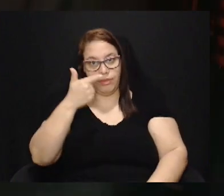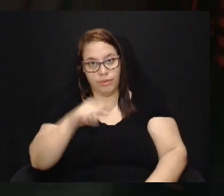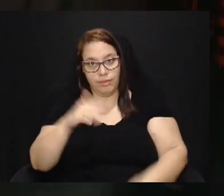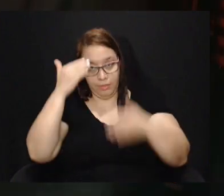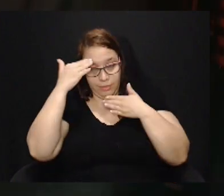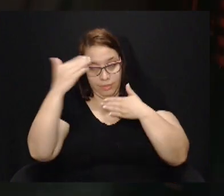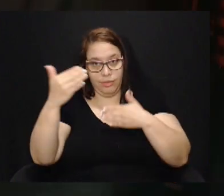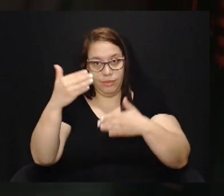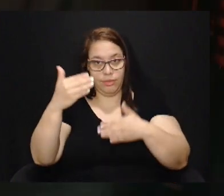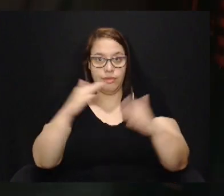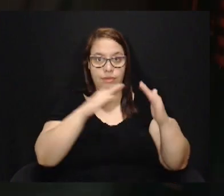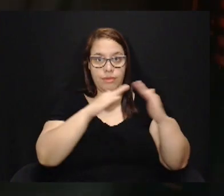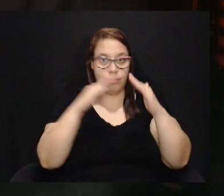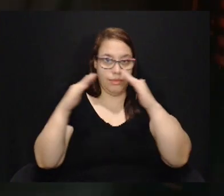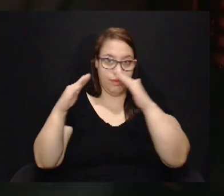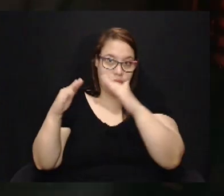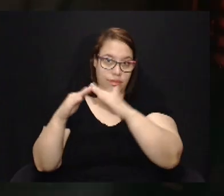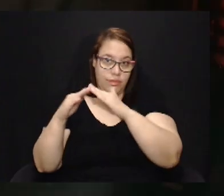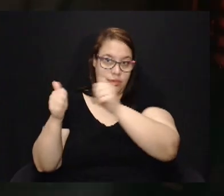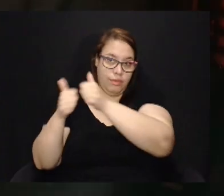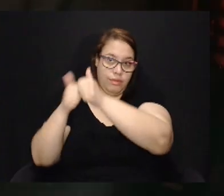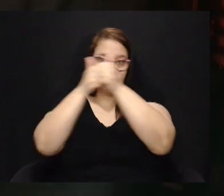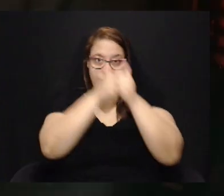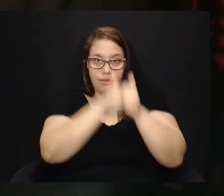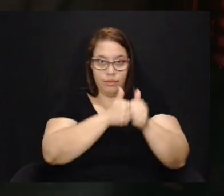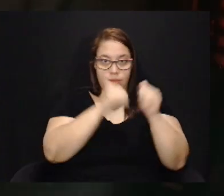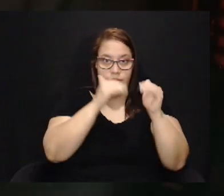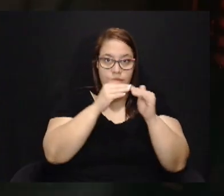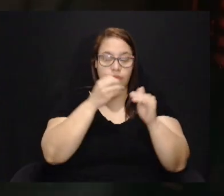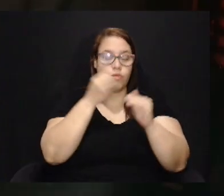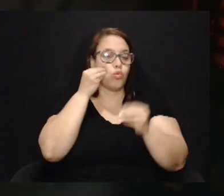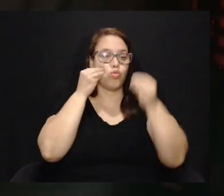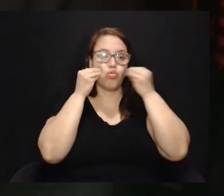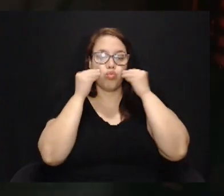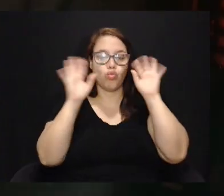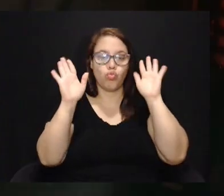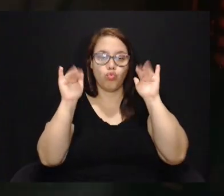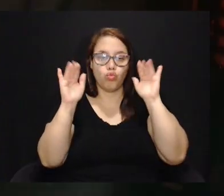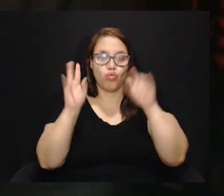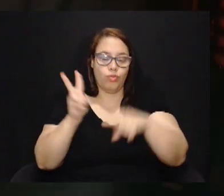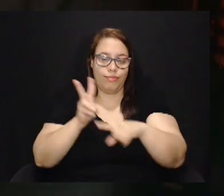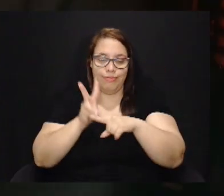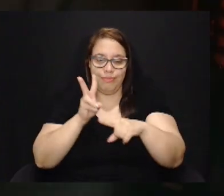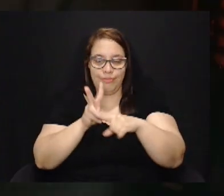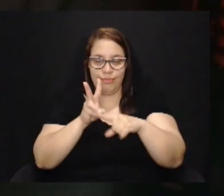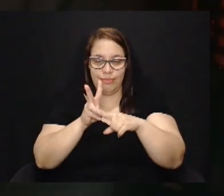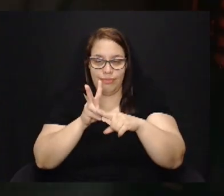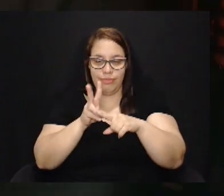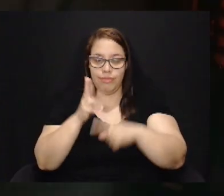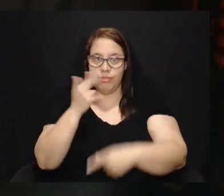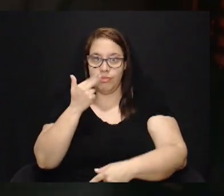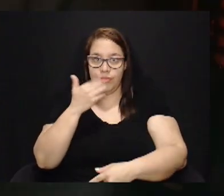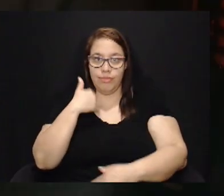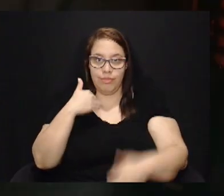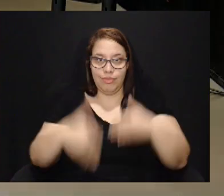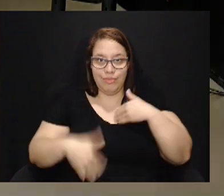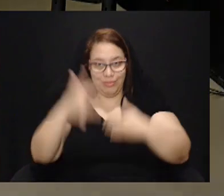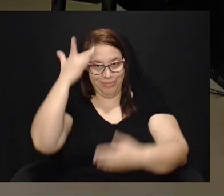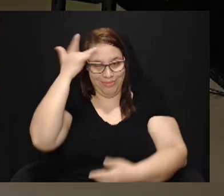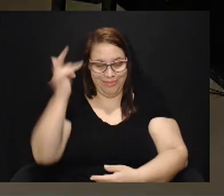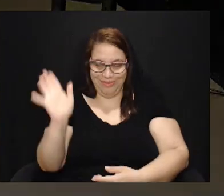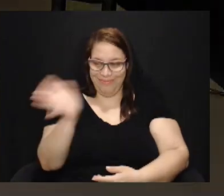equipe, os nossos convidados, você de casa, beijo grande, cuide-se, nutra o seu corpo e até amanhã. Tchau, tchau.